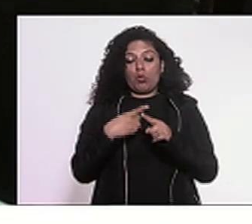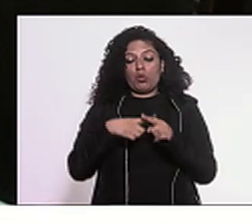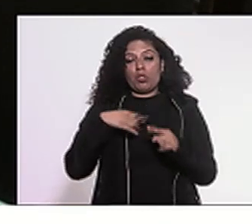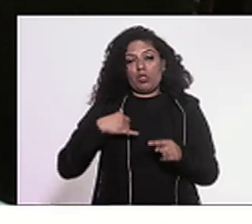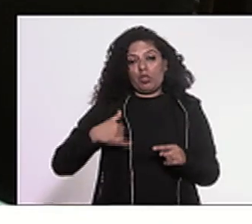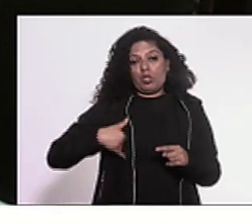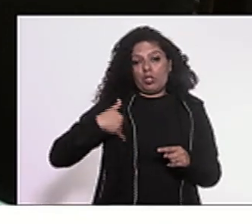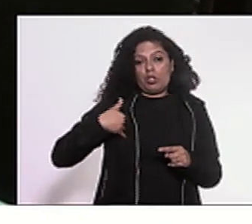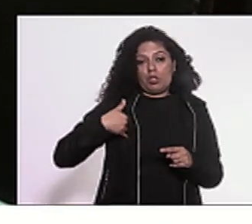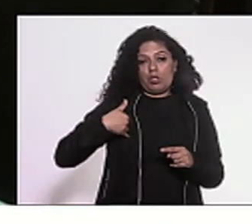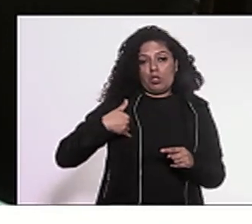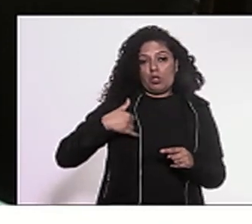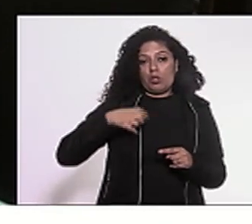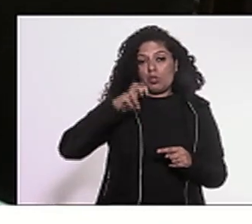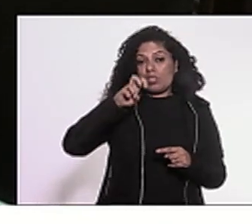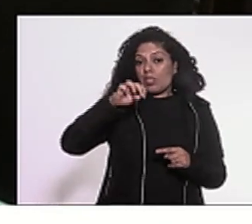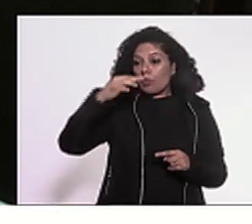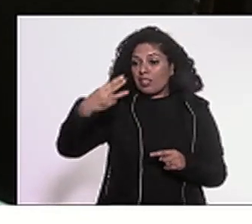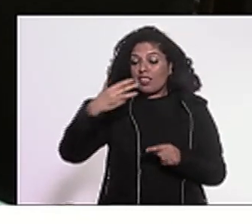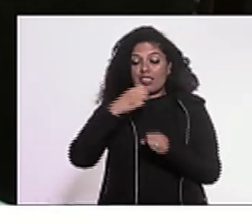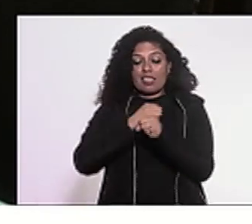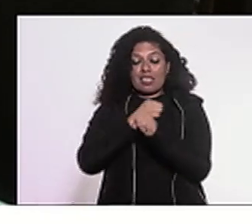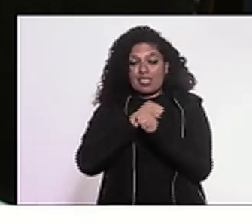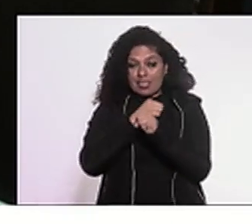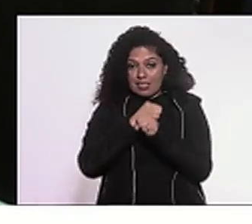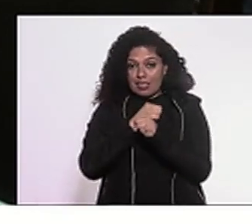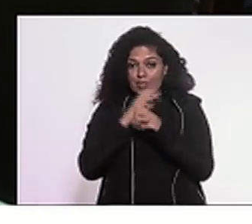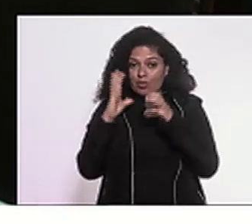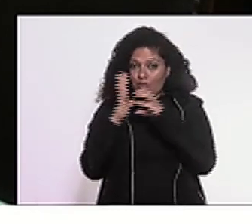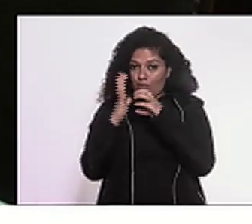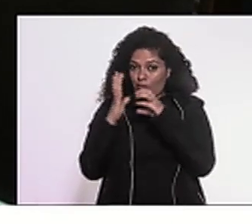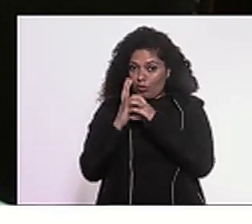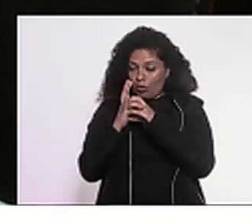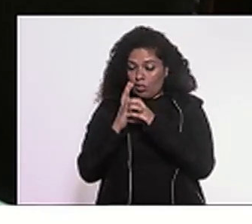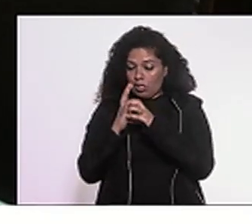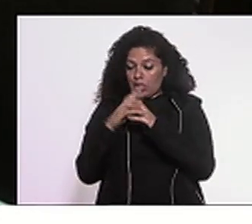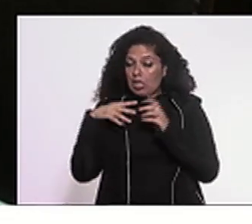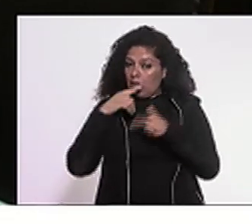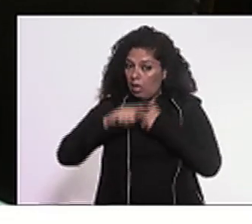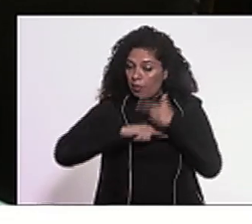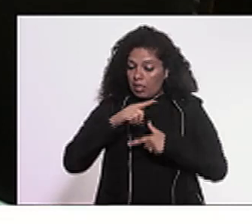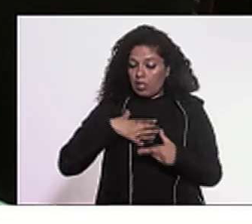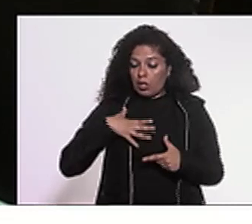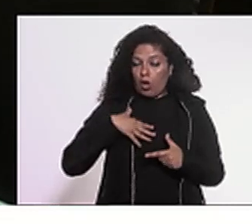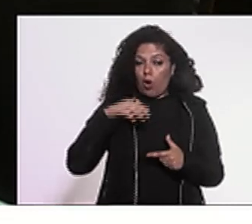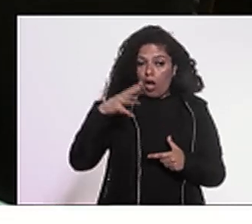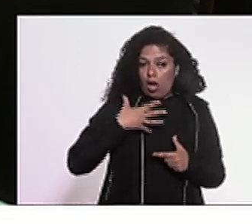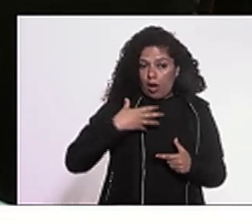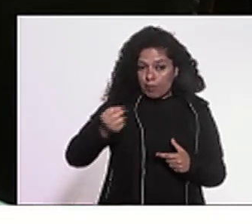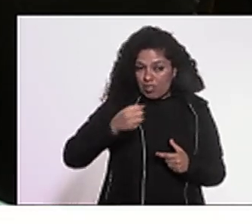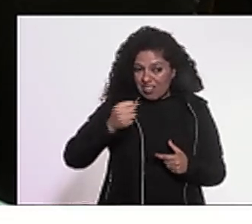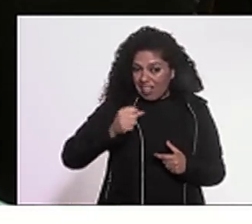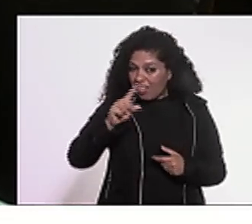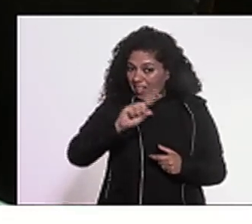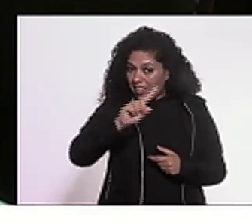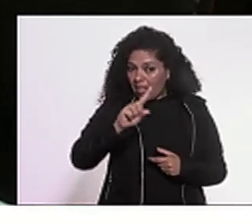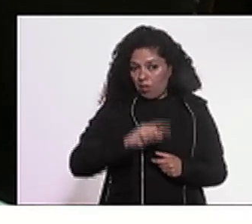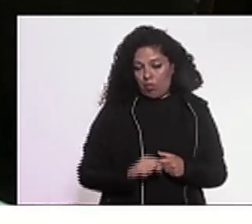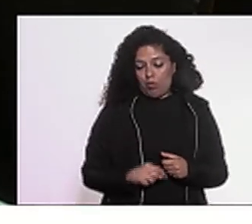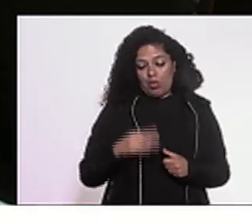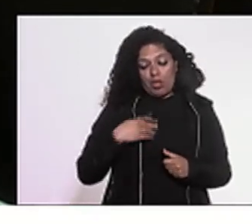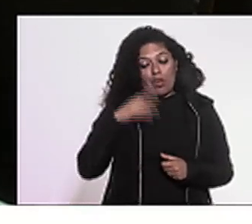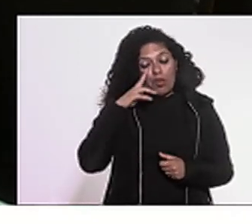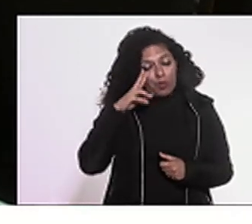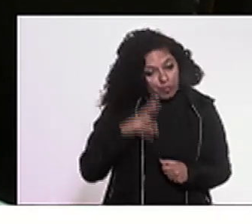53 anos de serviço público na ativa, ainda não sou aposentada. Então, já pude assistir e participar